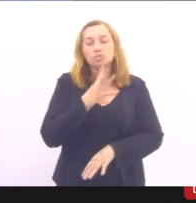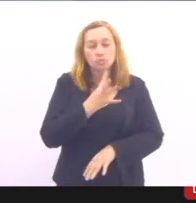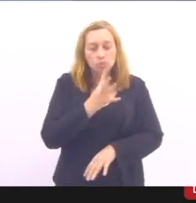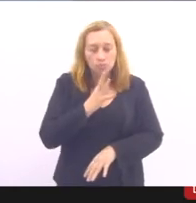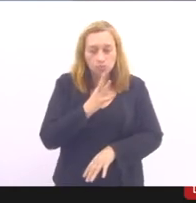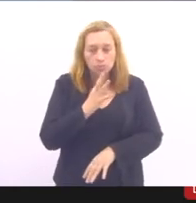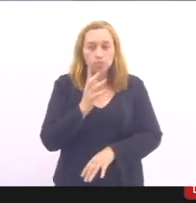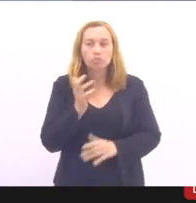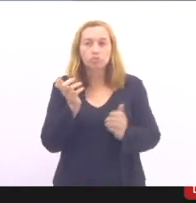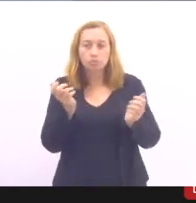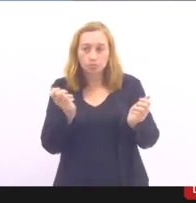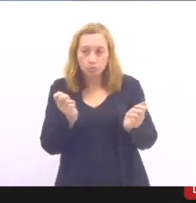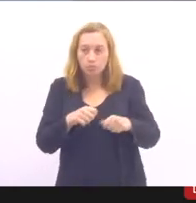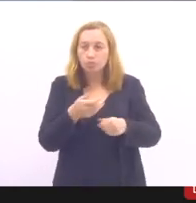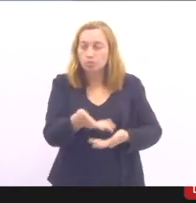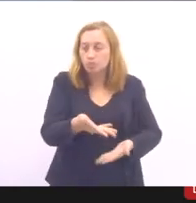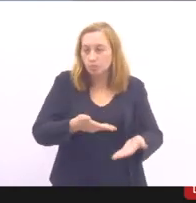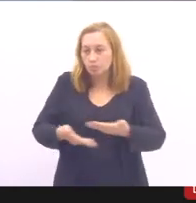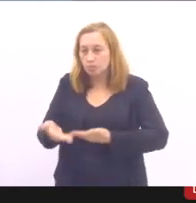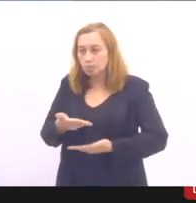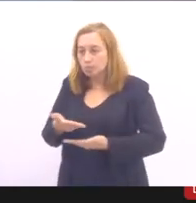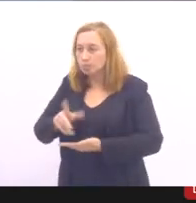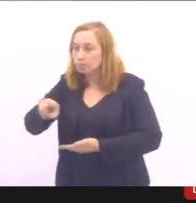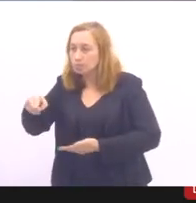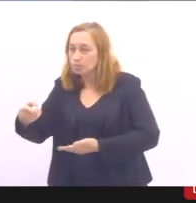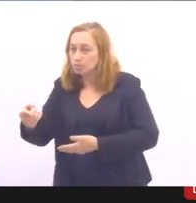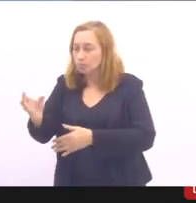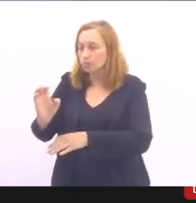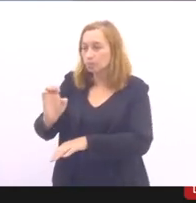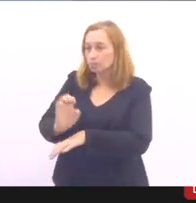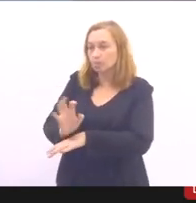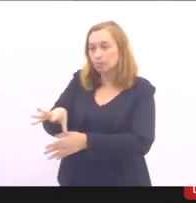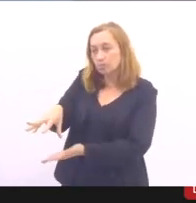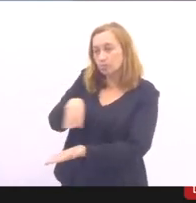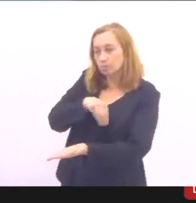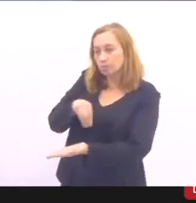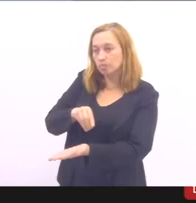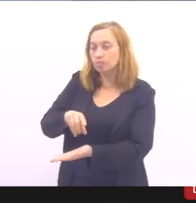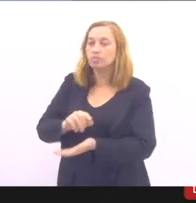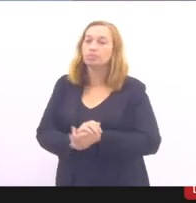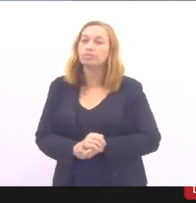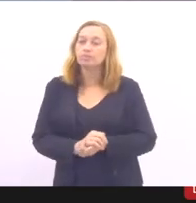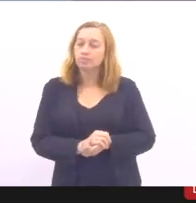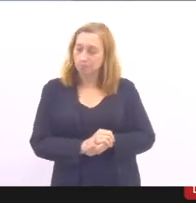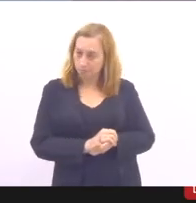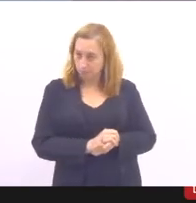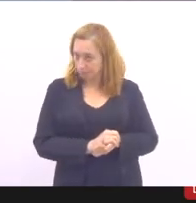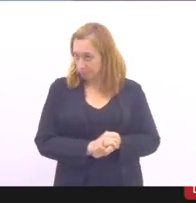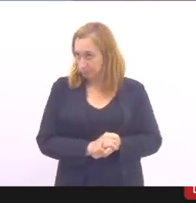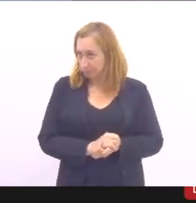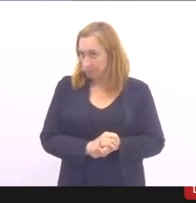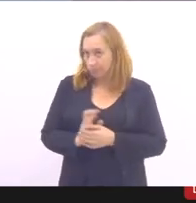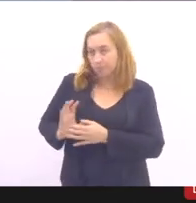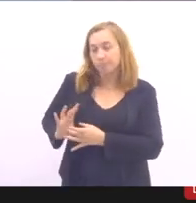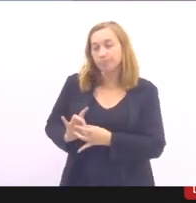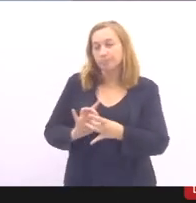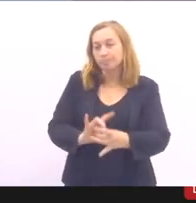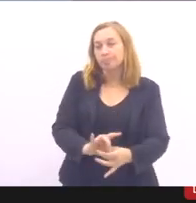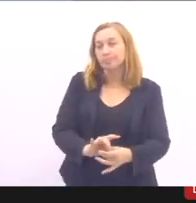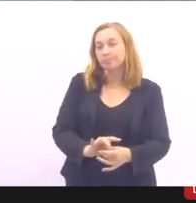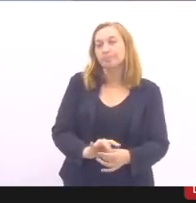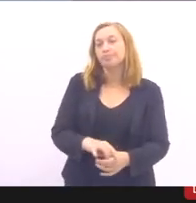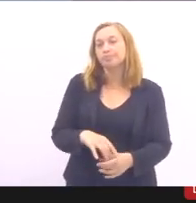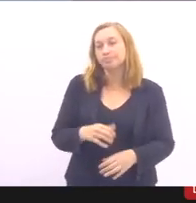conhecimentos compartilhados através de exemplos de outros estados e tentar trazer uma linha que